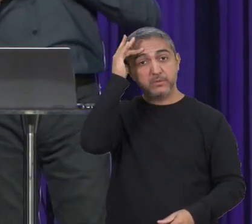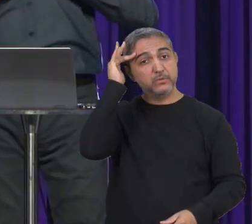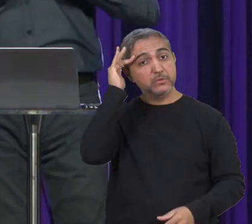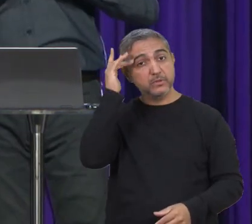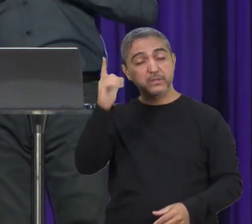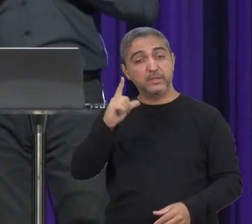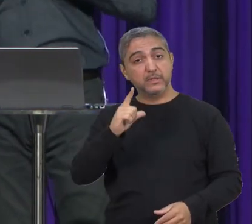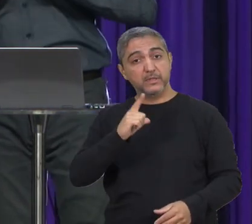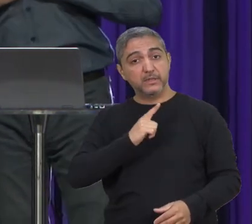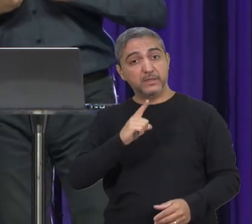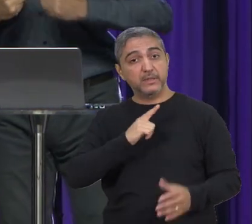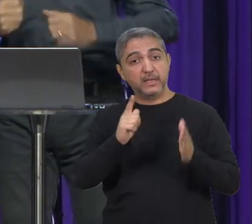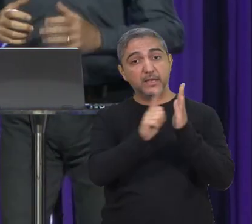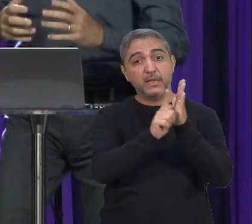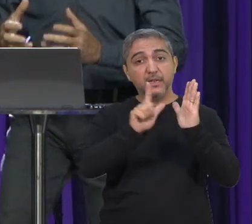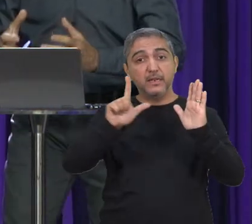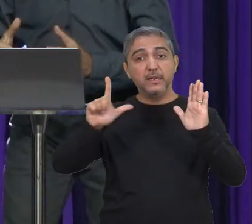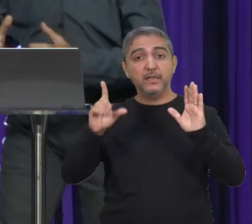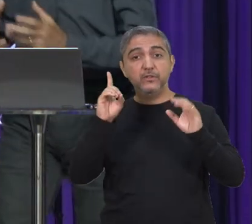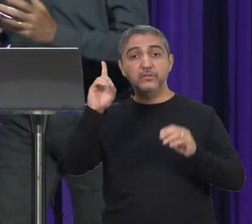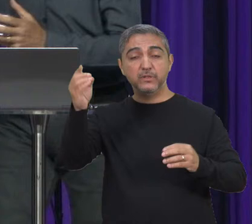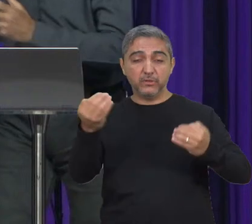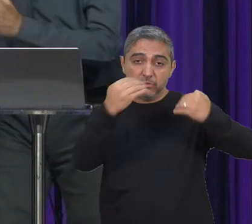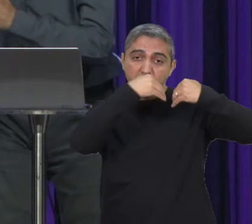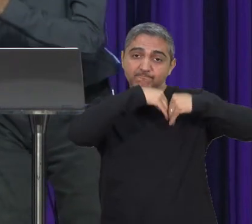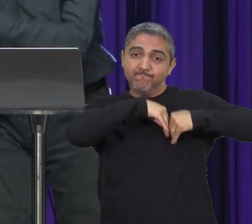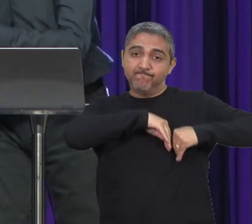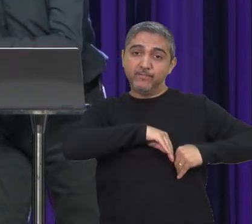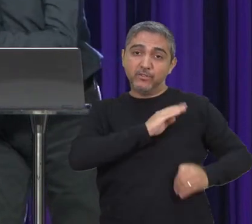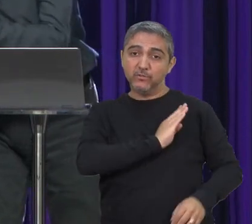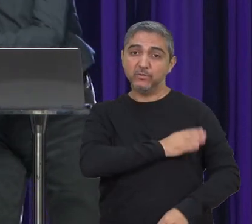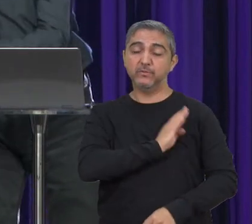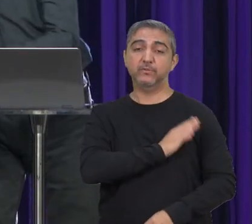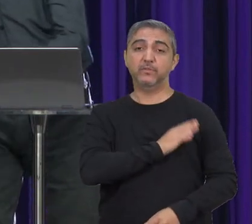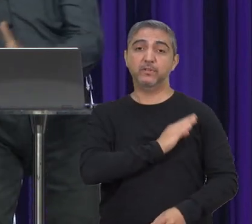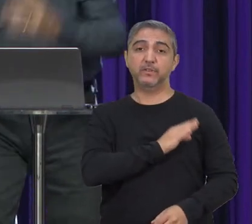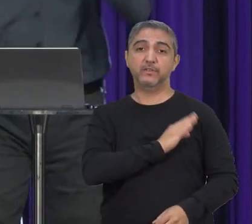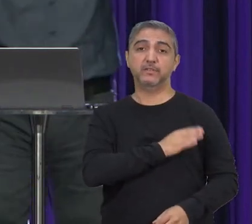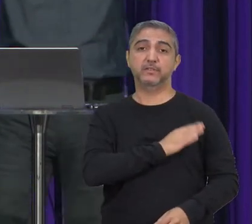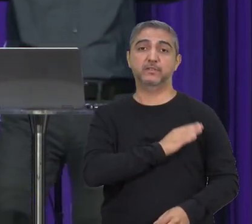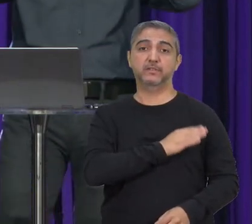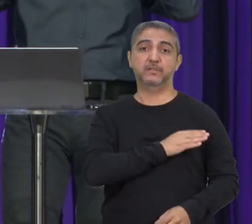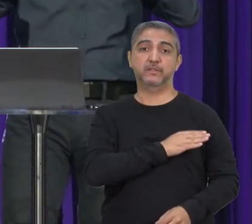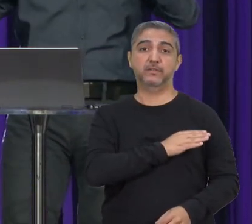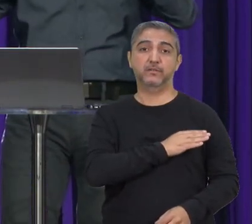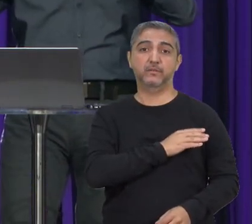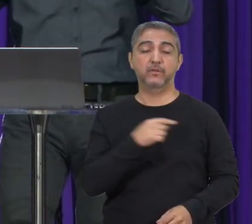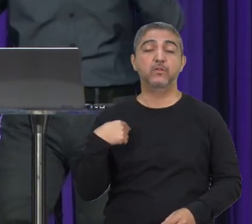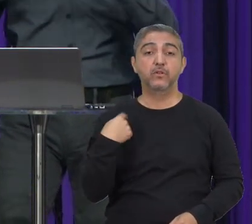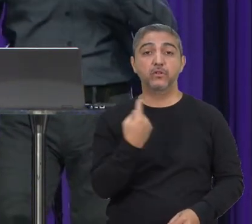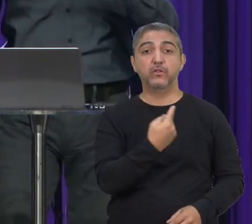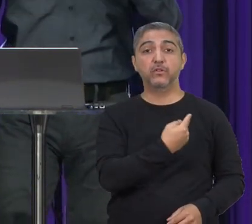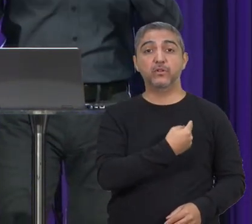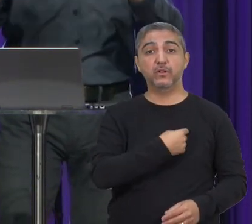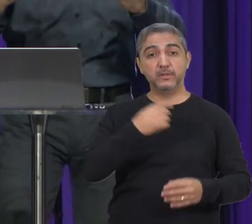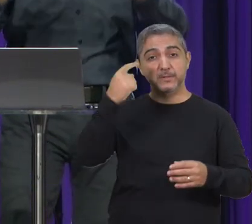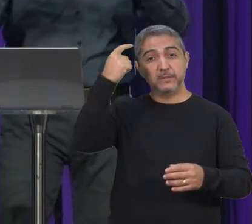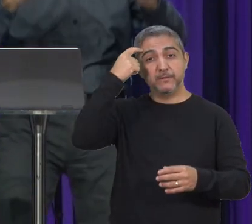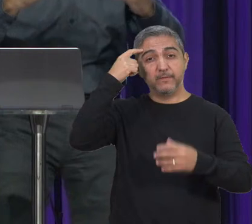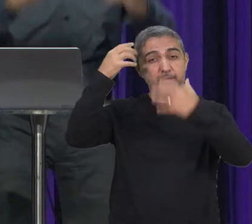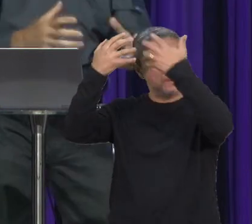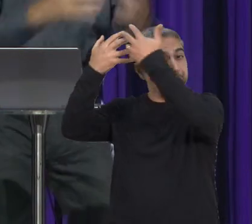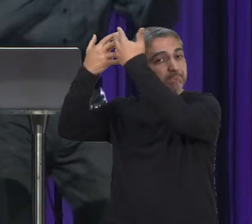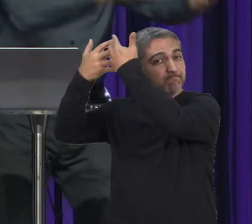Deus gravada no seu coração, de tal forma que nós fazemos eventualmente, a nossa consciência nos leva a